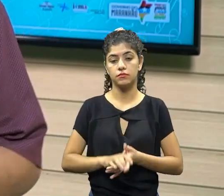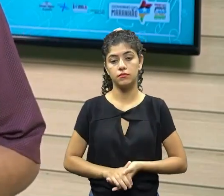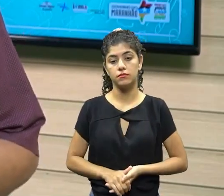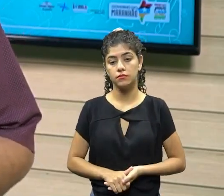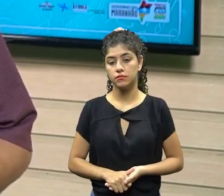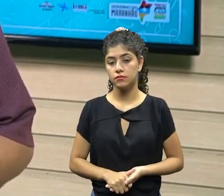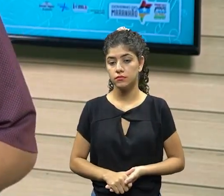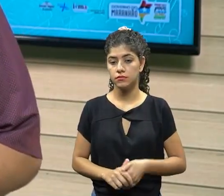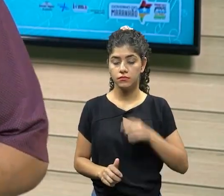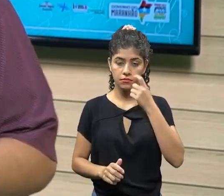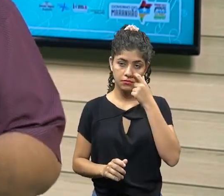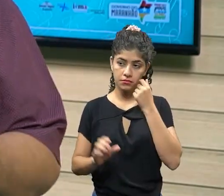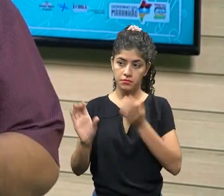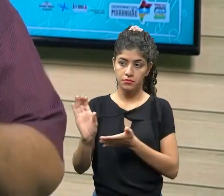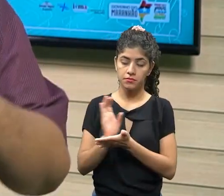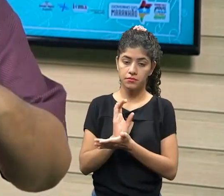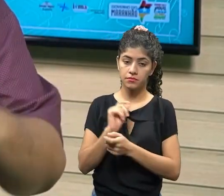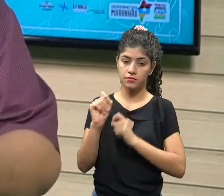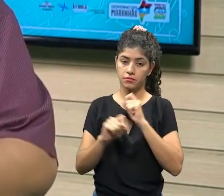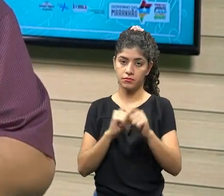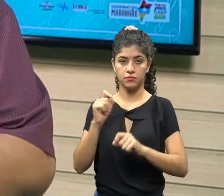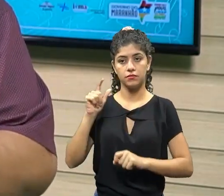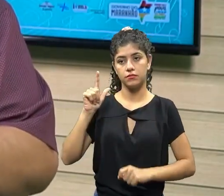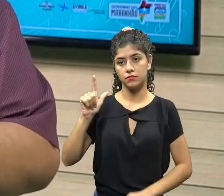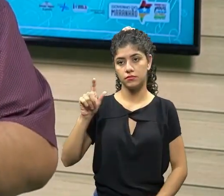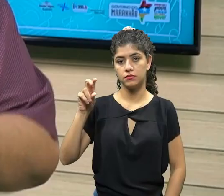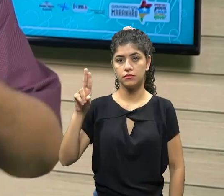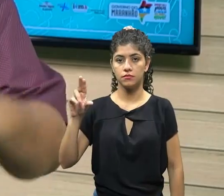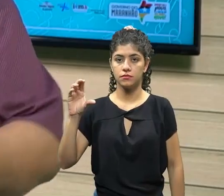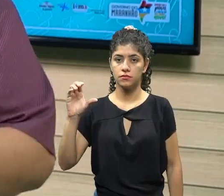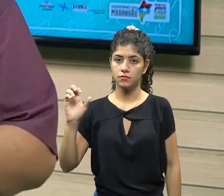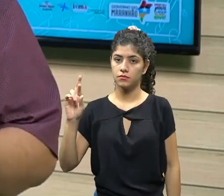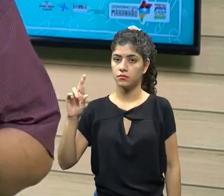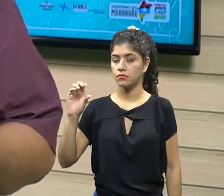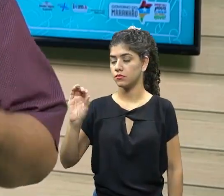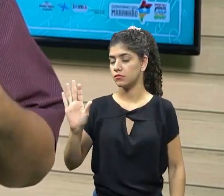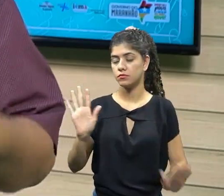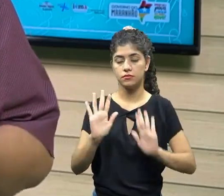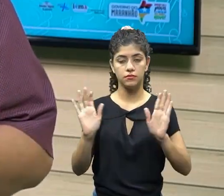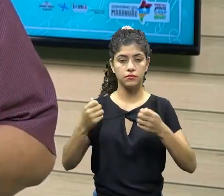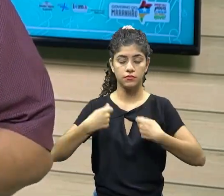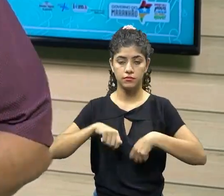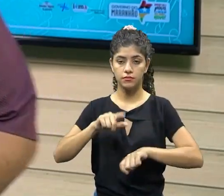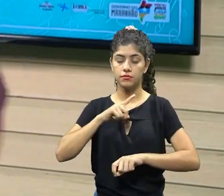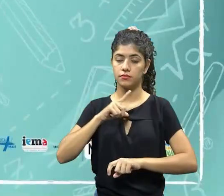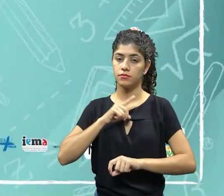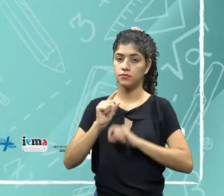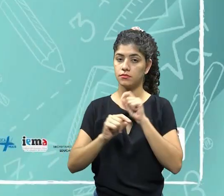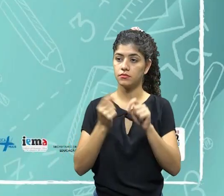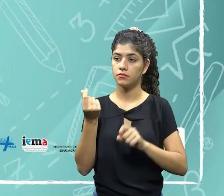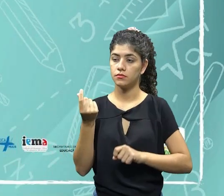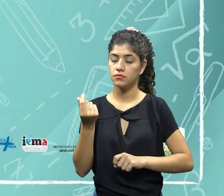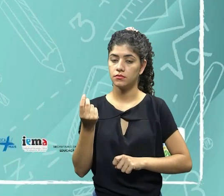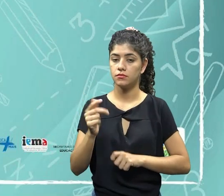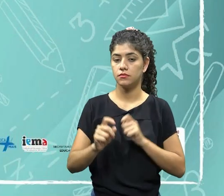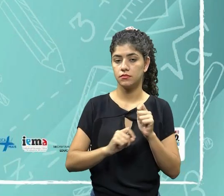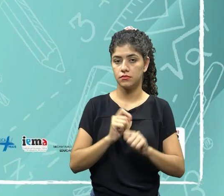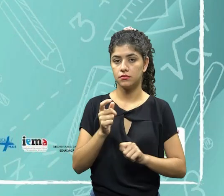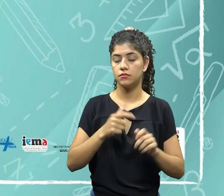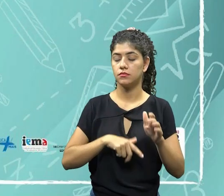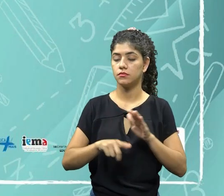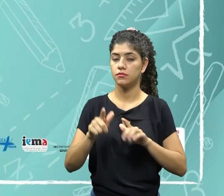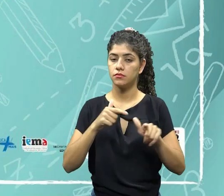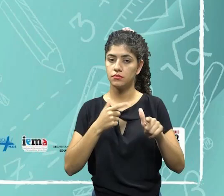si. Ele precisa ter um dinheiro destinado para poder estar circulando esse produto, essa atividade. A